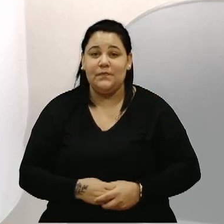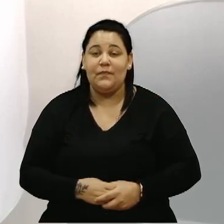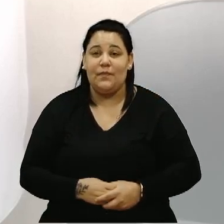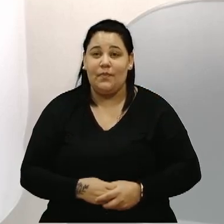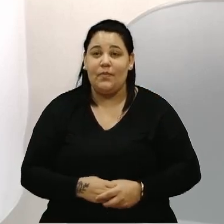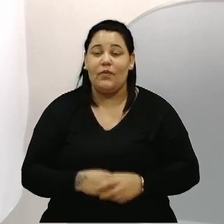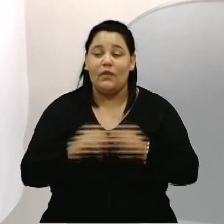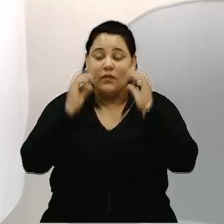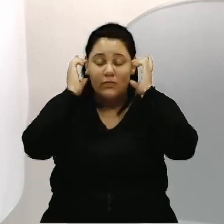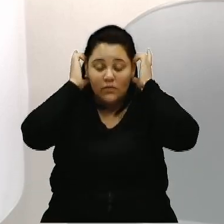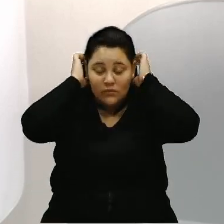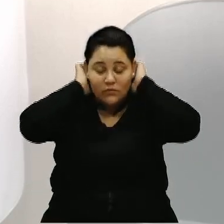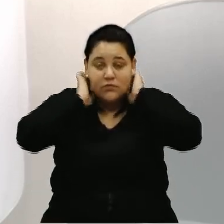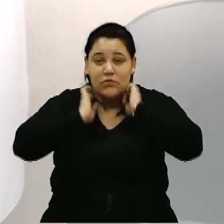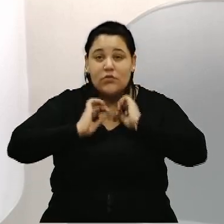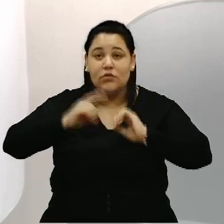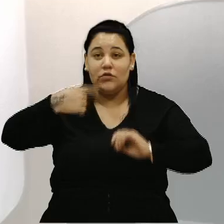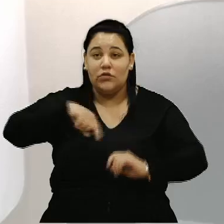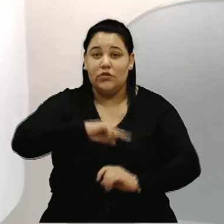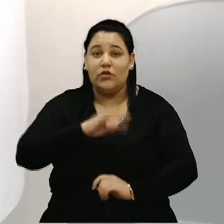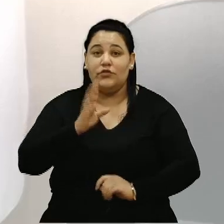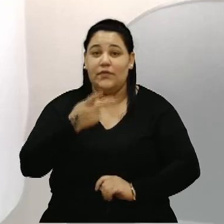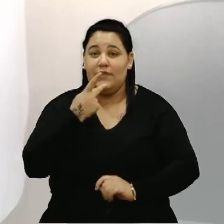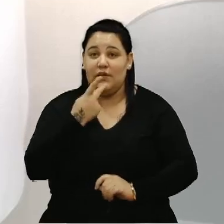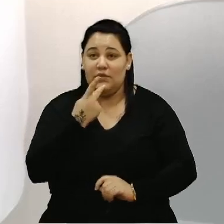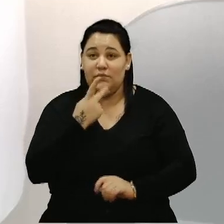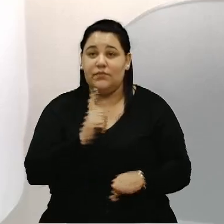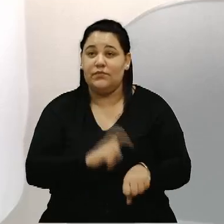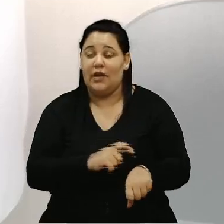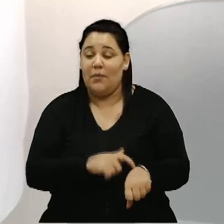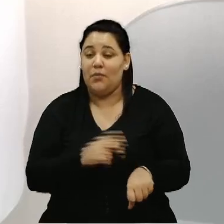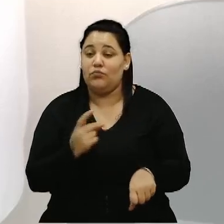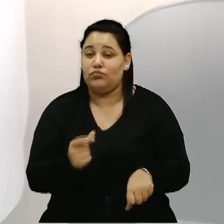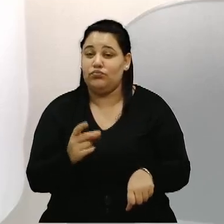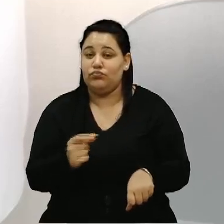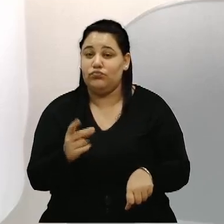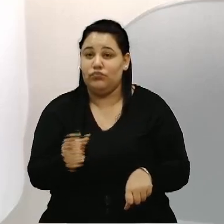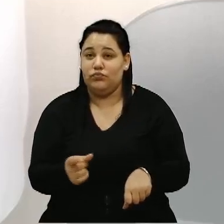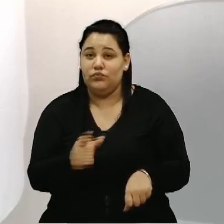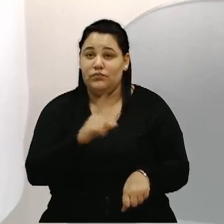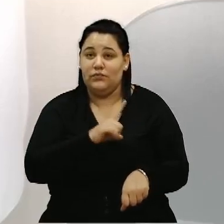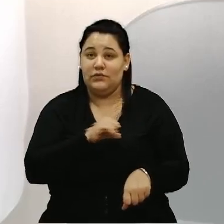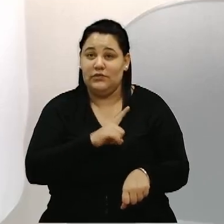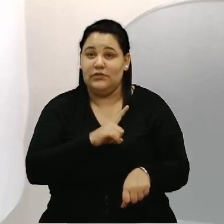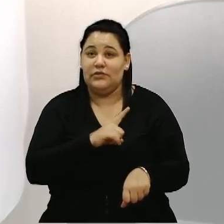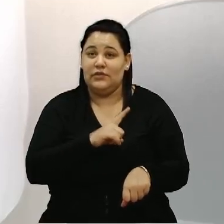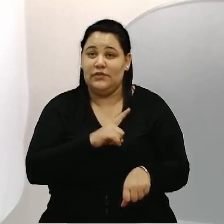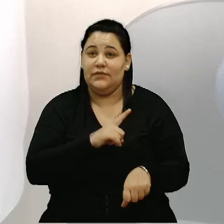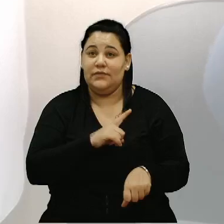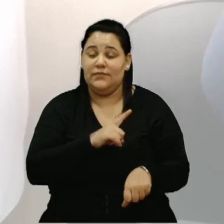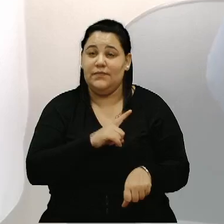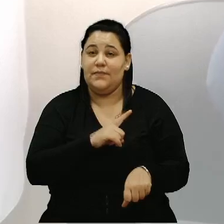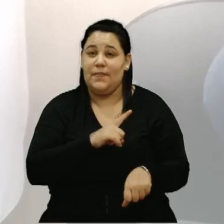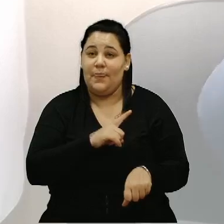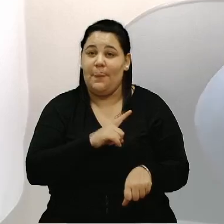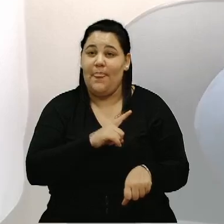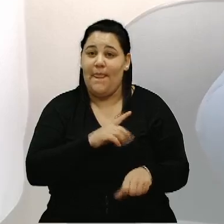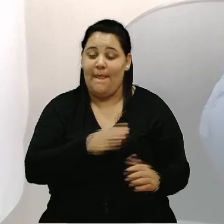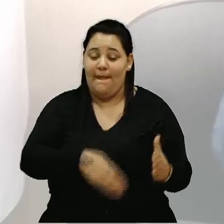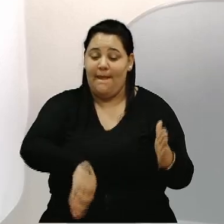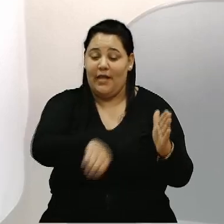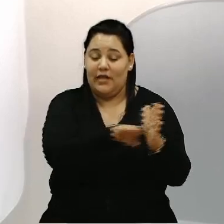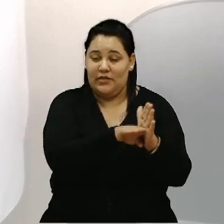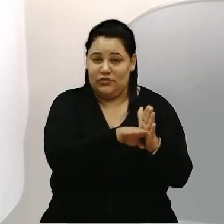há bastante tempo a questão lá do Beltrão de Queiroz, que caiu numa garagem, que desmoronou em cima de uma garagem, caiu casinha de